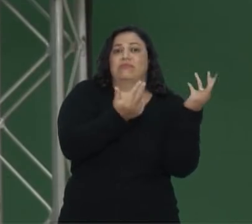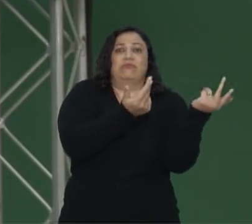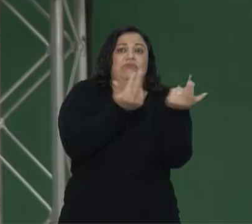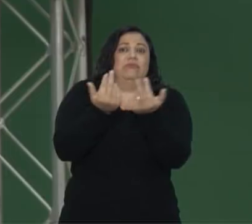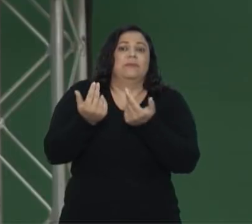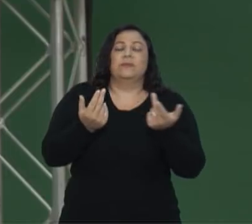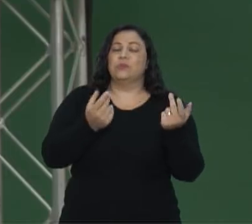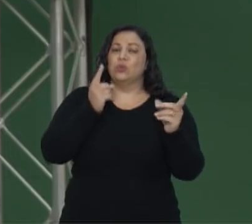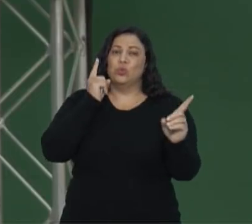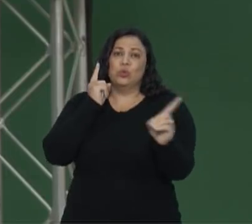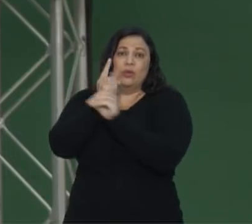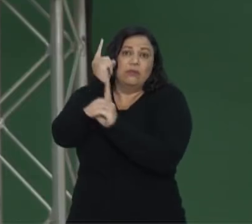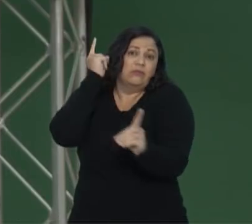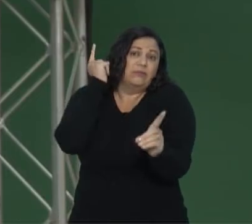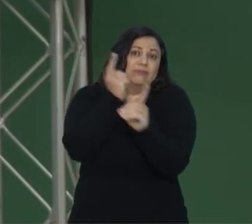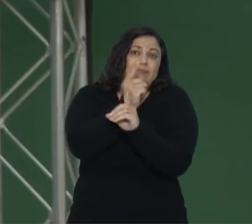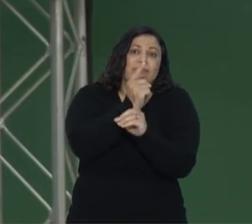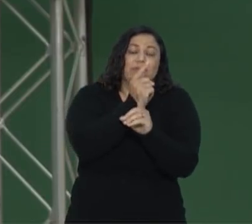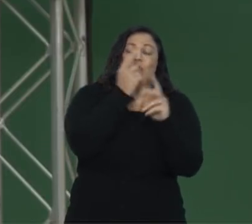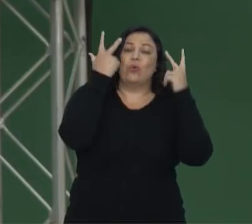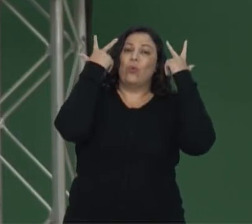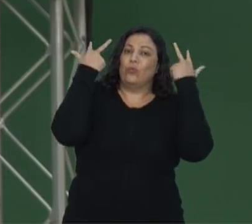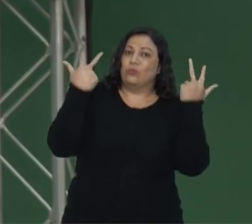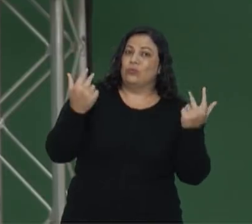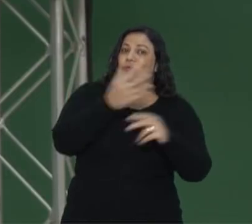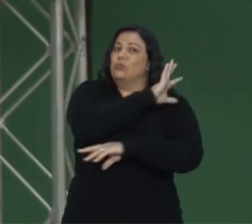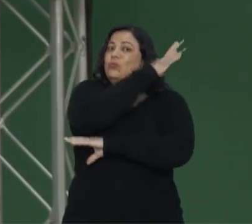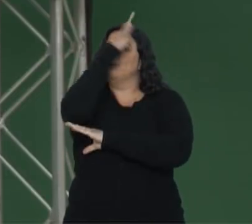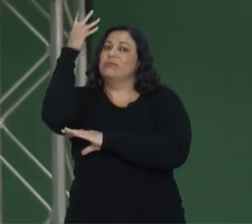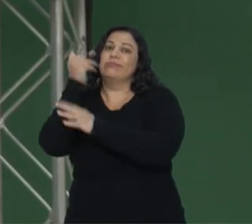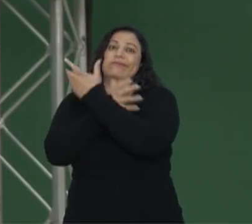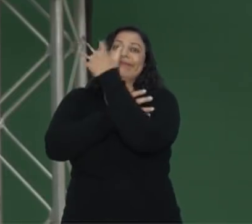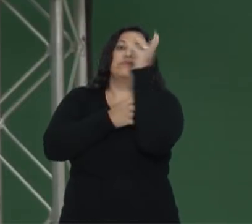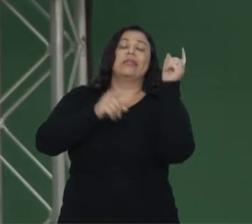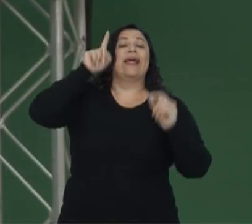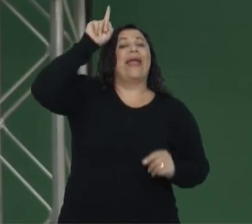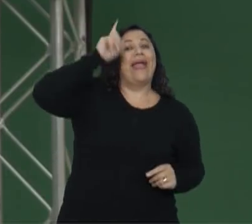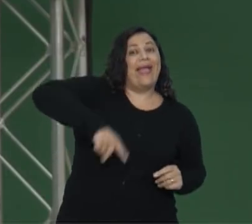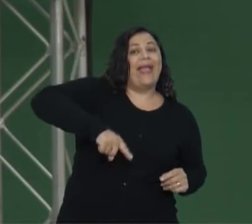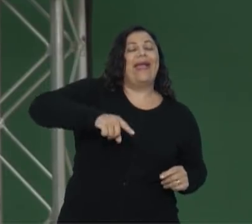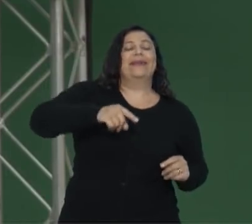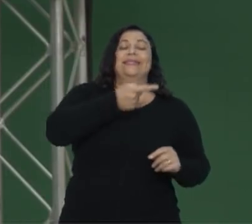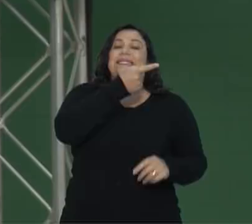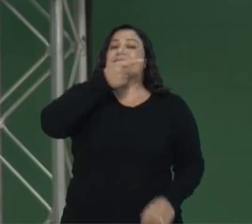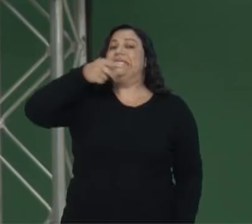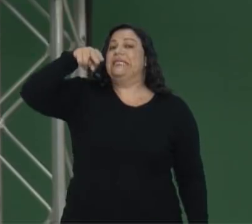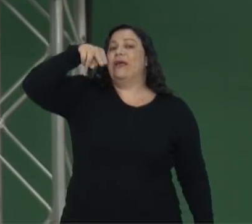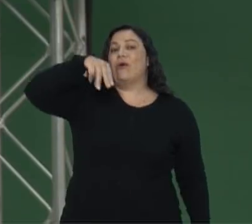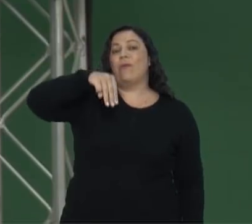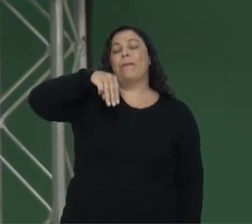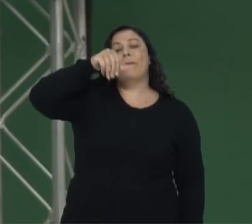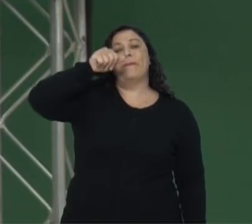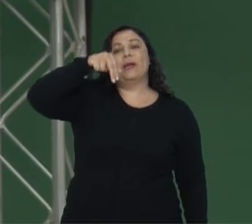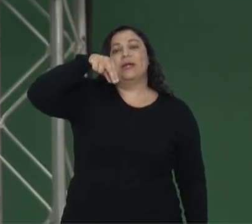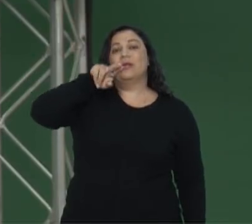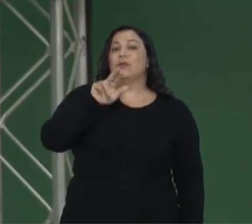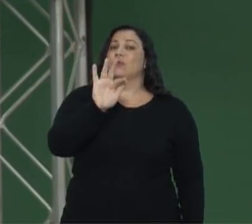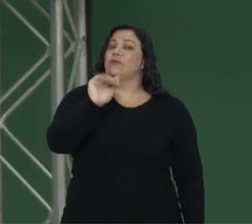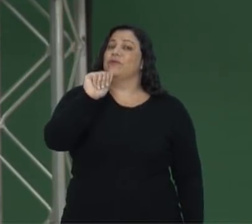eu encontro na natureza, é um material, então, natural, não manufaturado, não